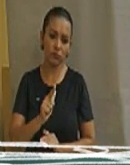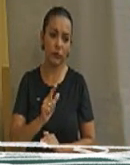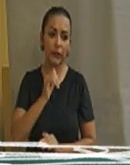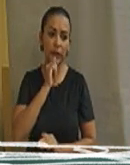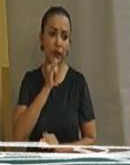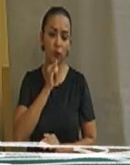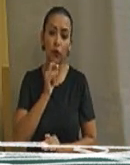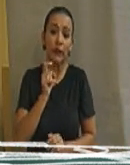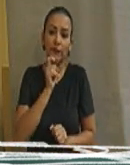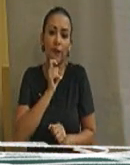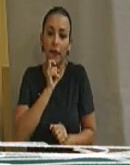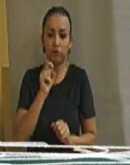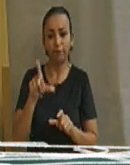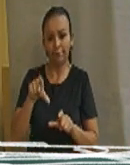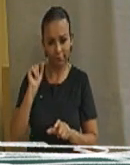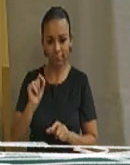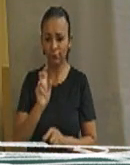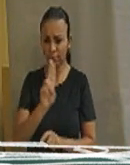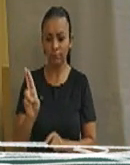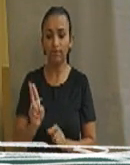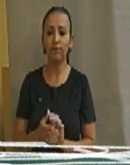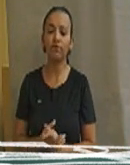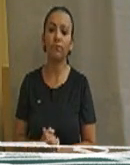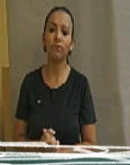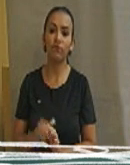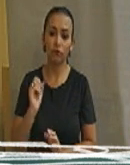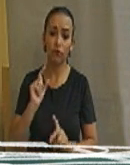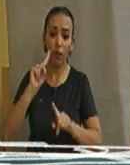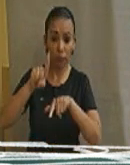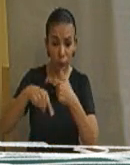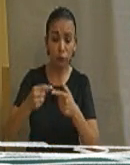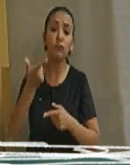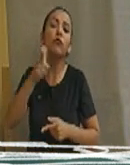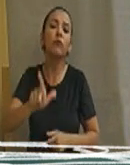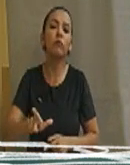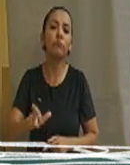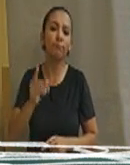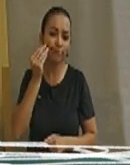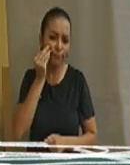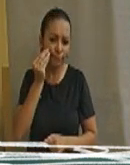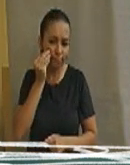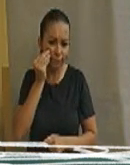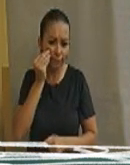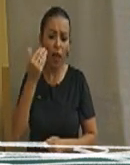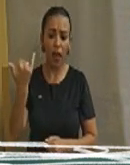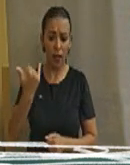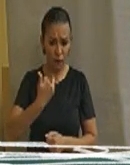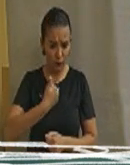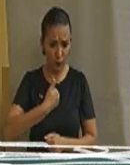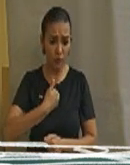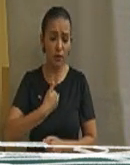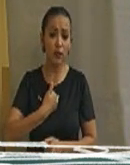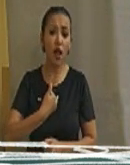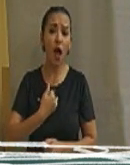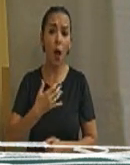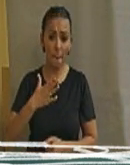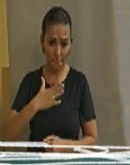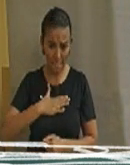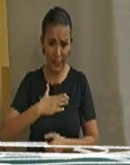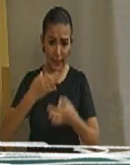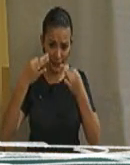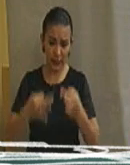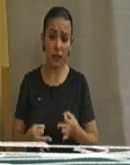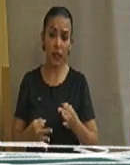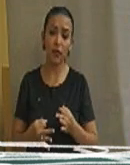avançar. Revisei, está ok, avanço novamente. Ele vai me dar a informação de que sua cédula está cifrada e pronta para